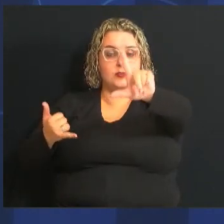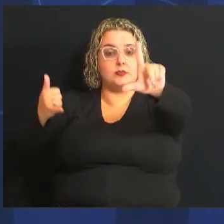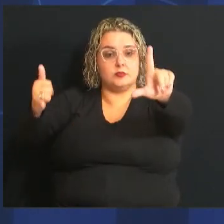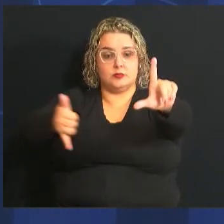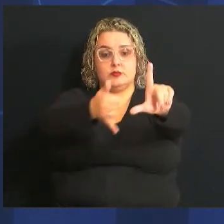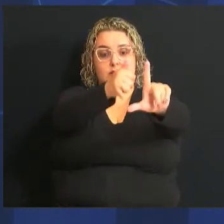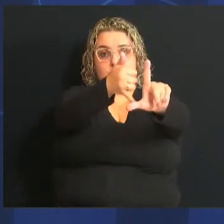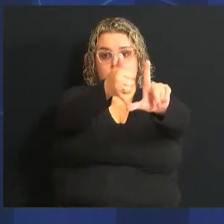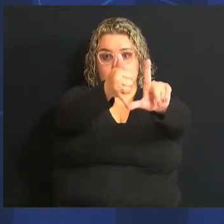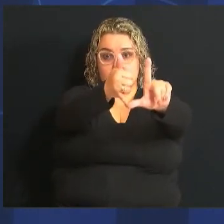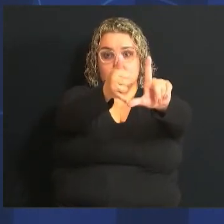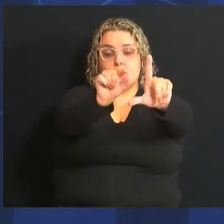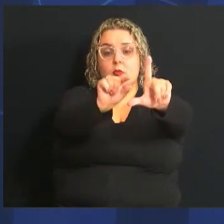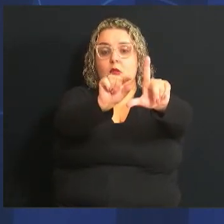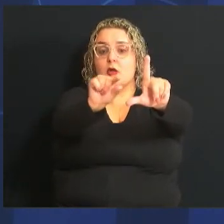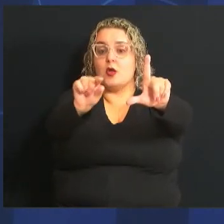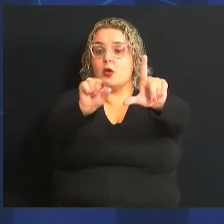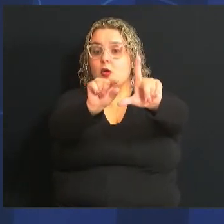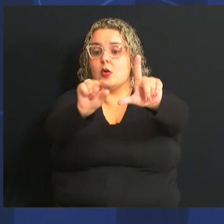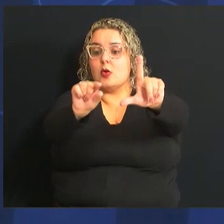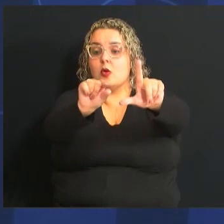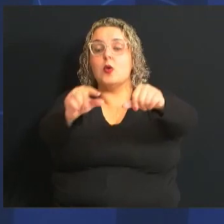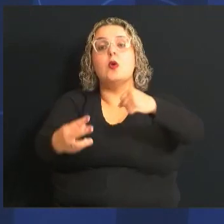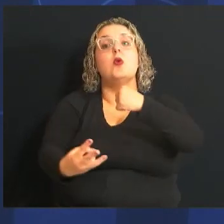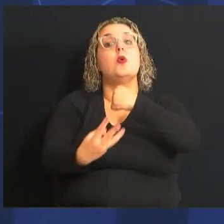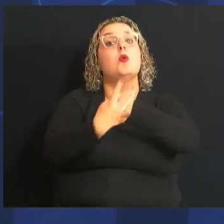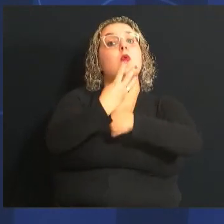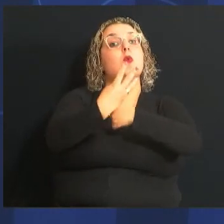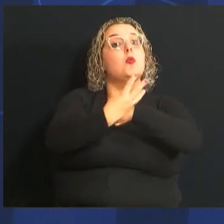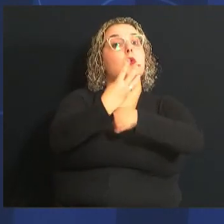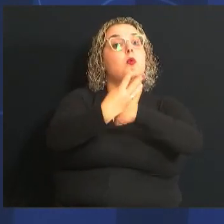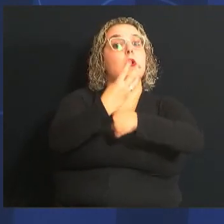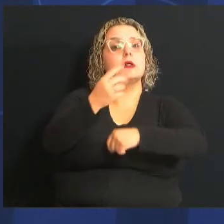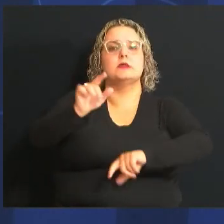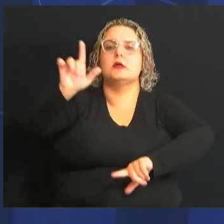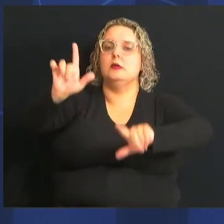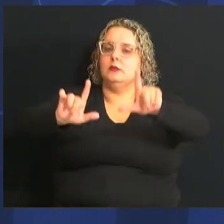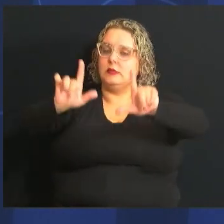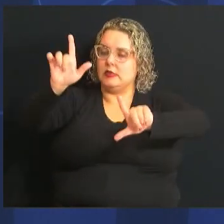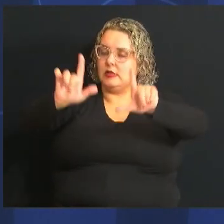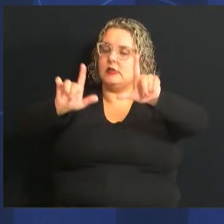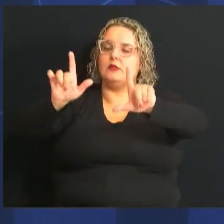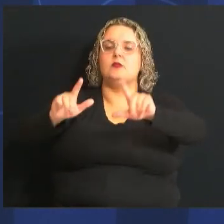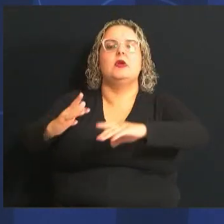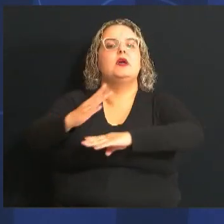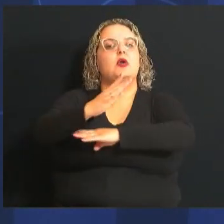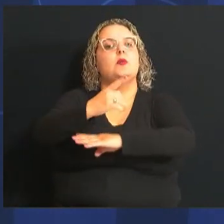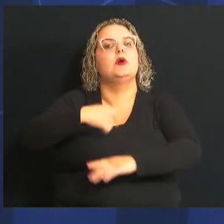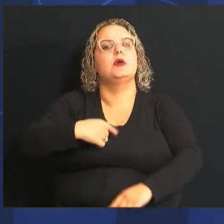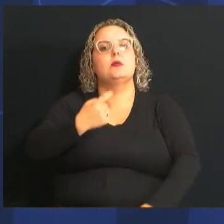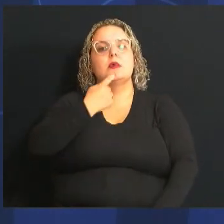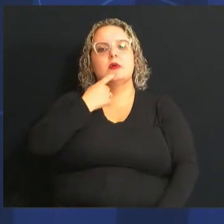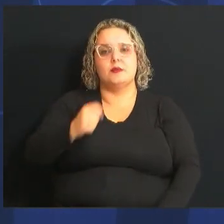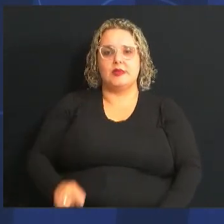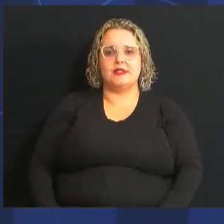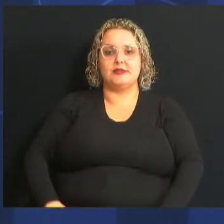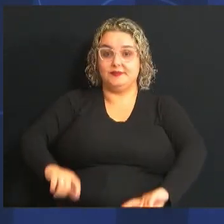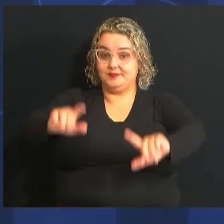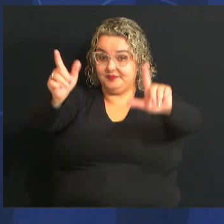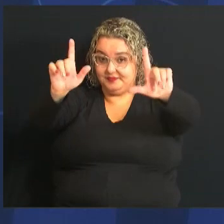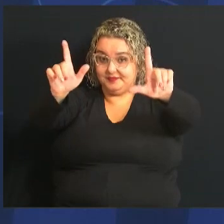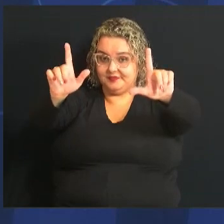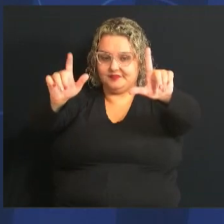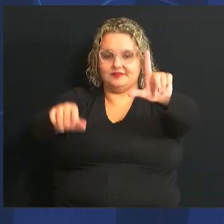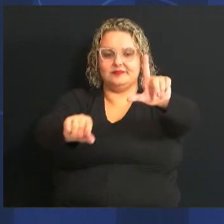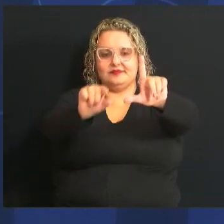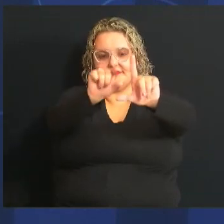aqui, para este QR Code. Se você apontar com a câmera do seu celular para este QR Code, já aparece uma